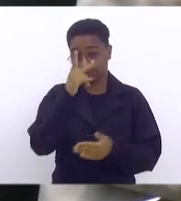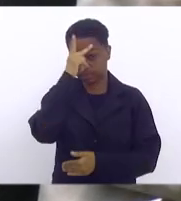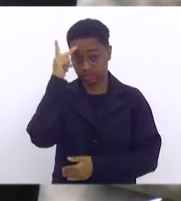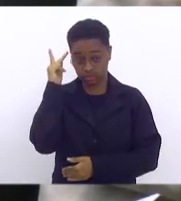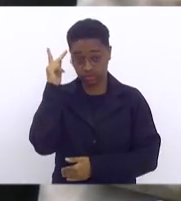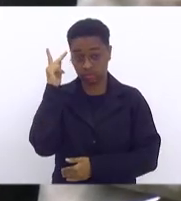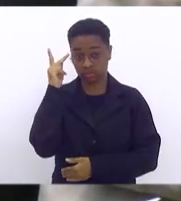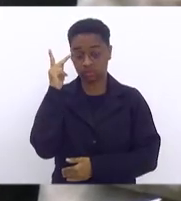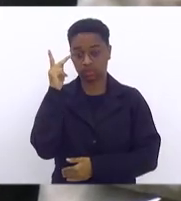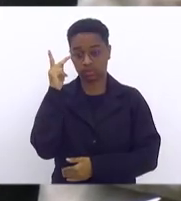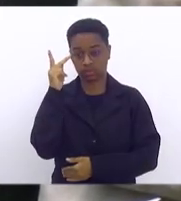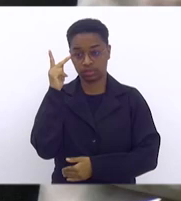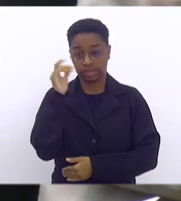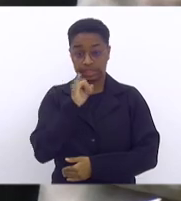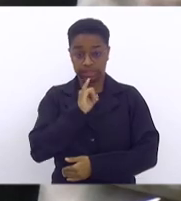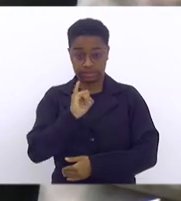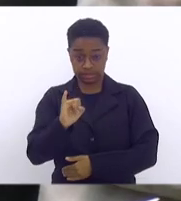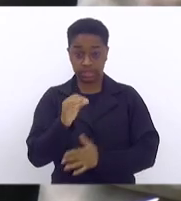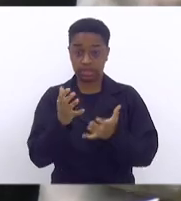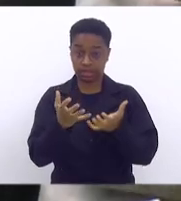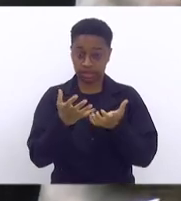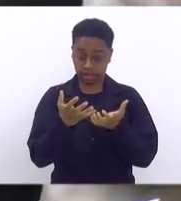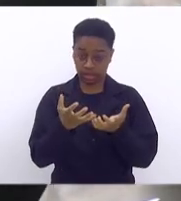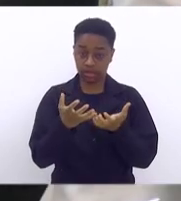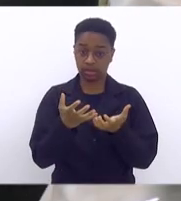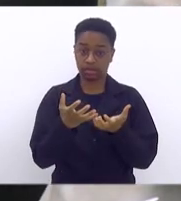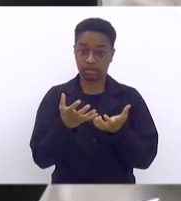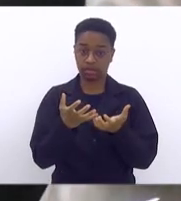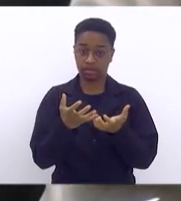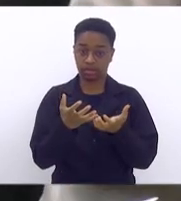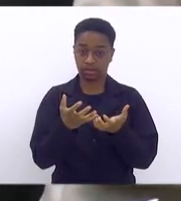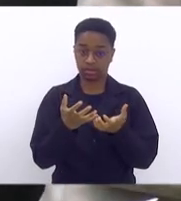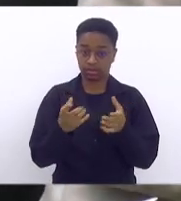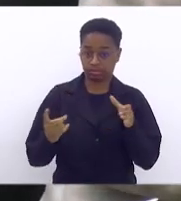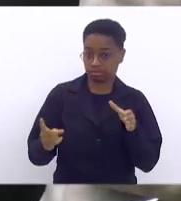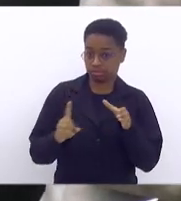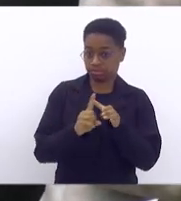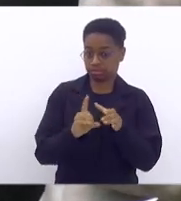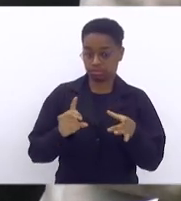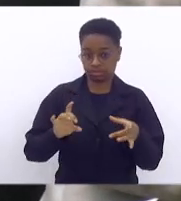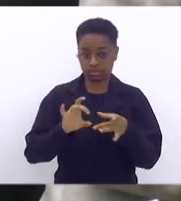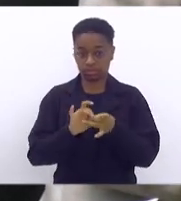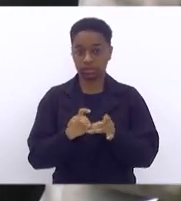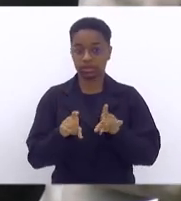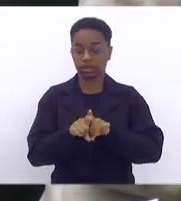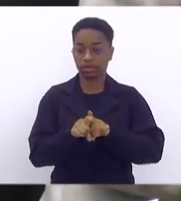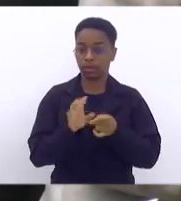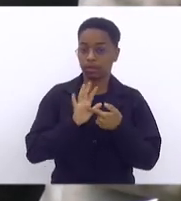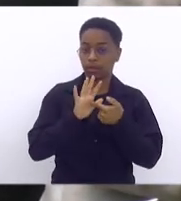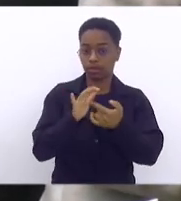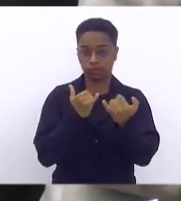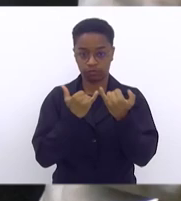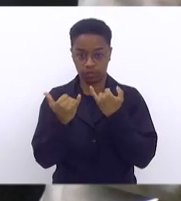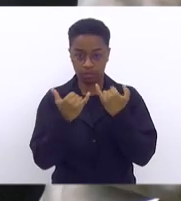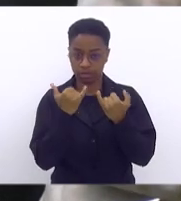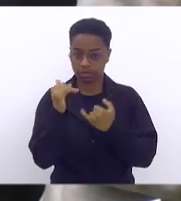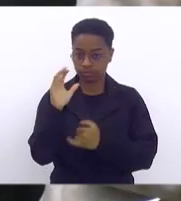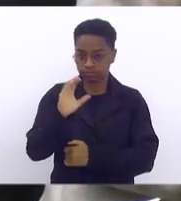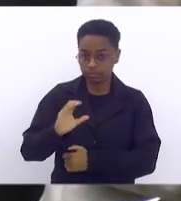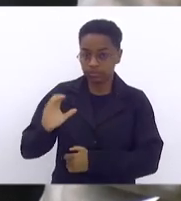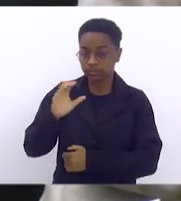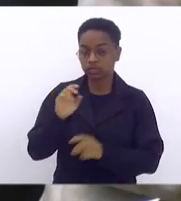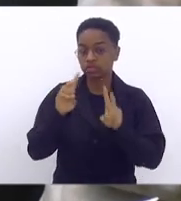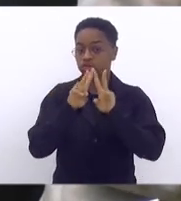senhor gostaria que tivesse fazendo parte e apresentando dados científicos sobre